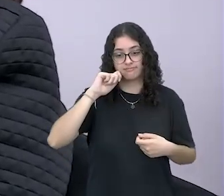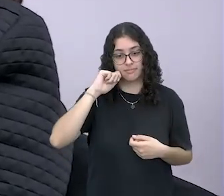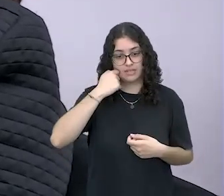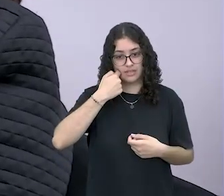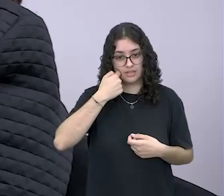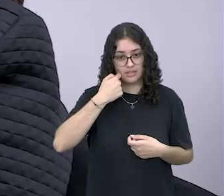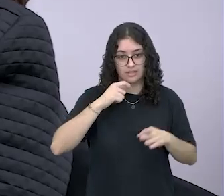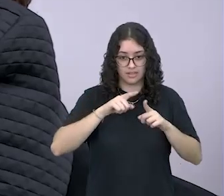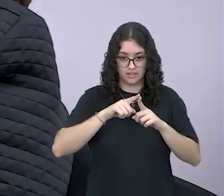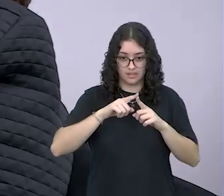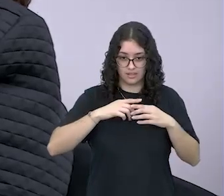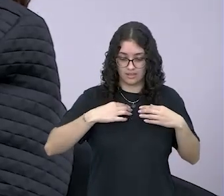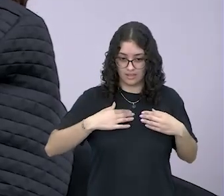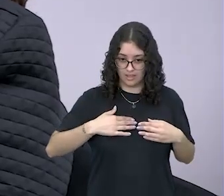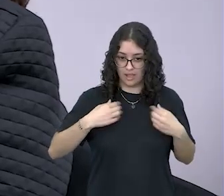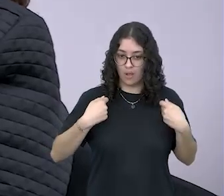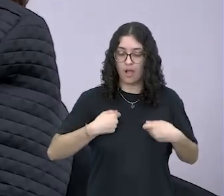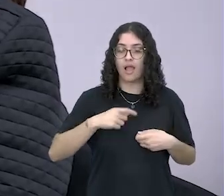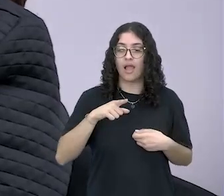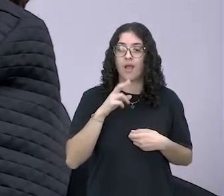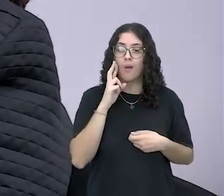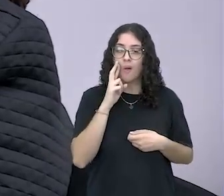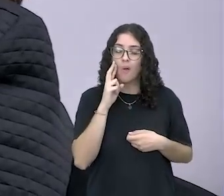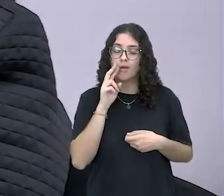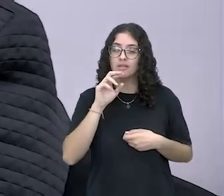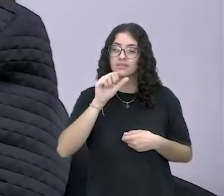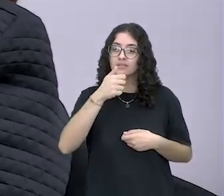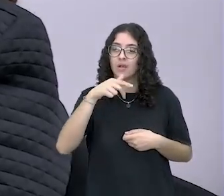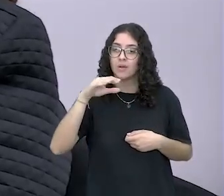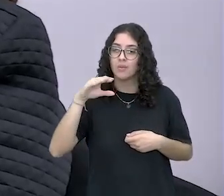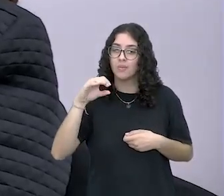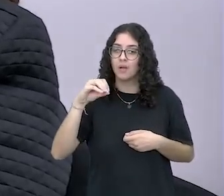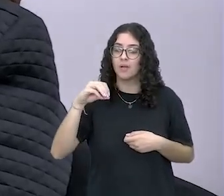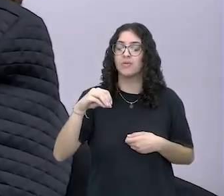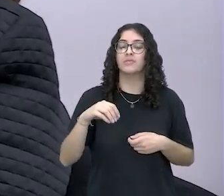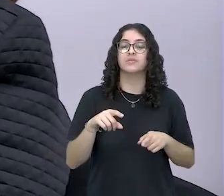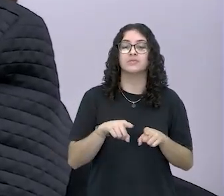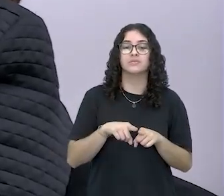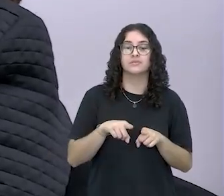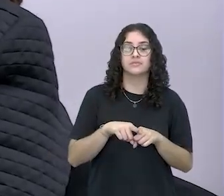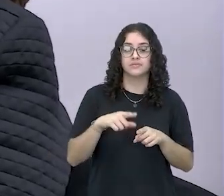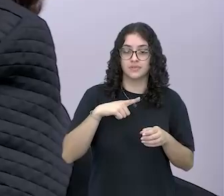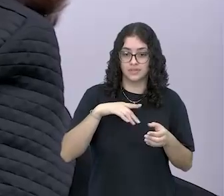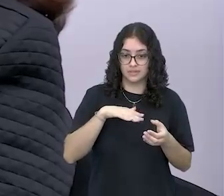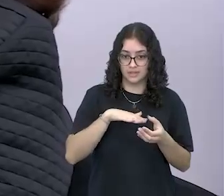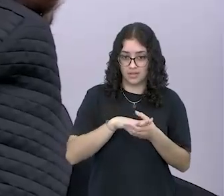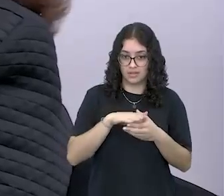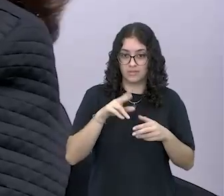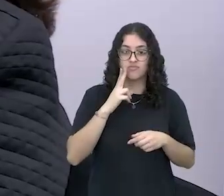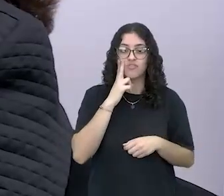uma blusa de seda salmão e uma calça vinho e sapatos pretos.